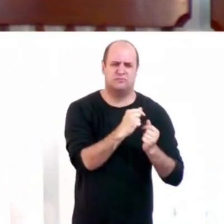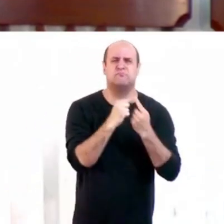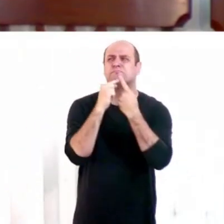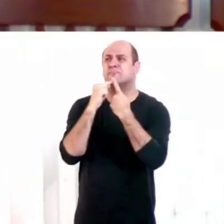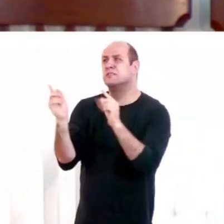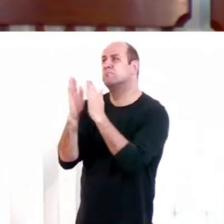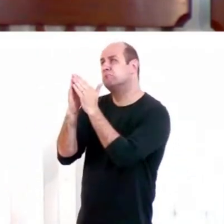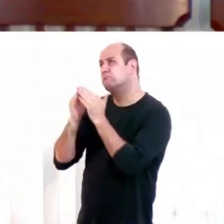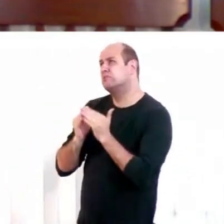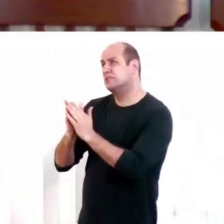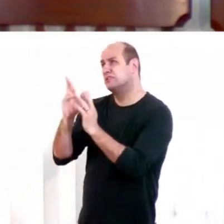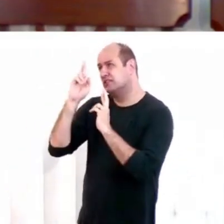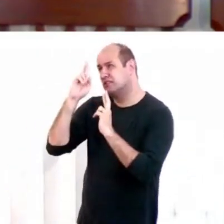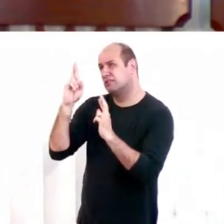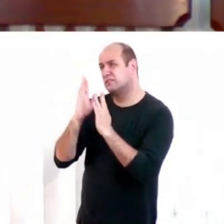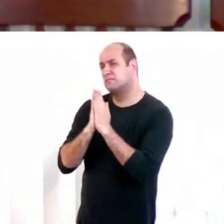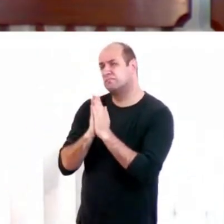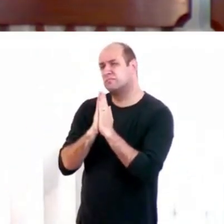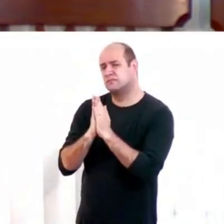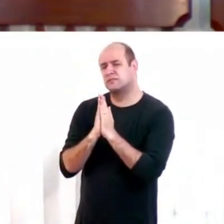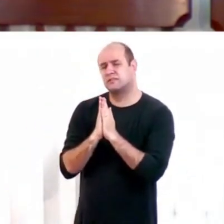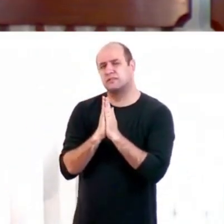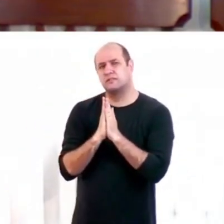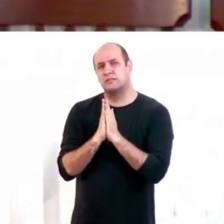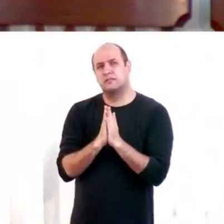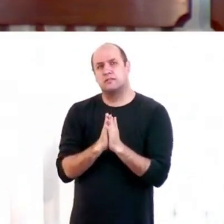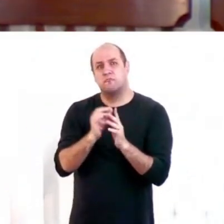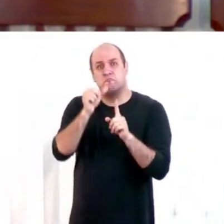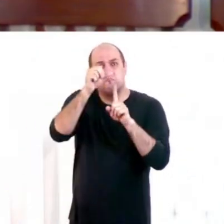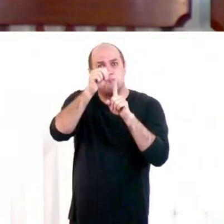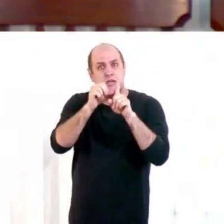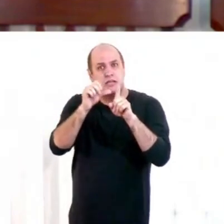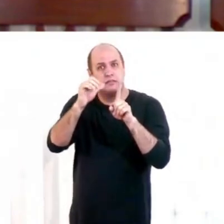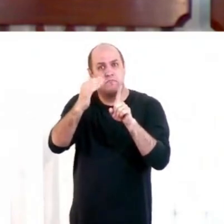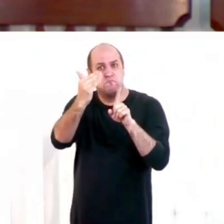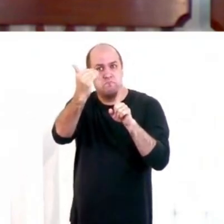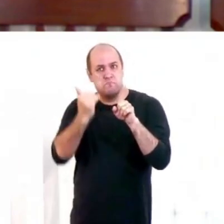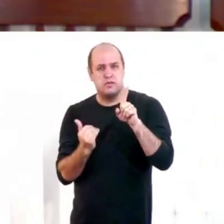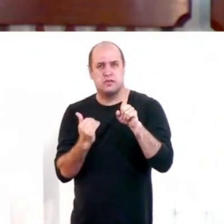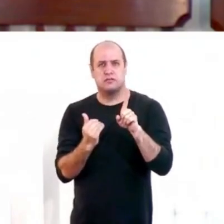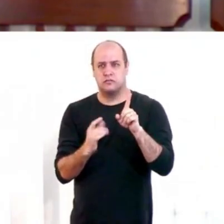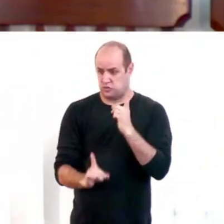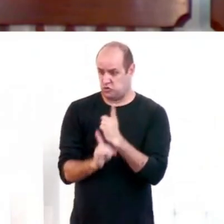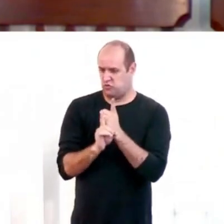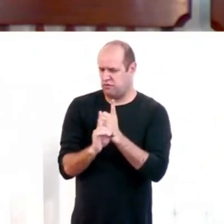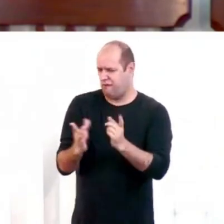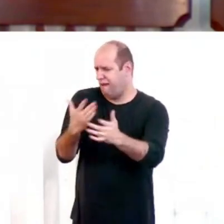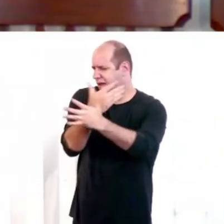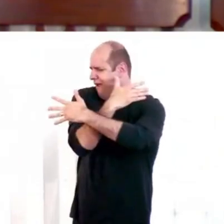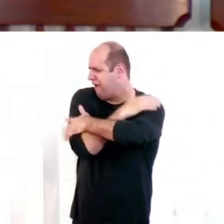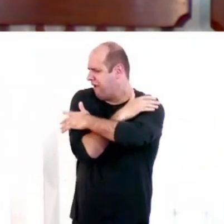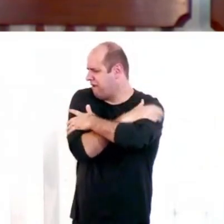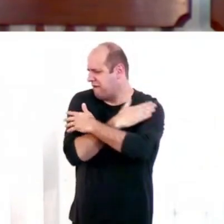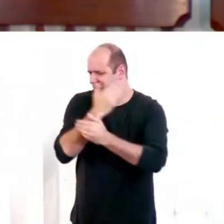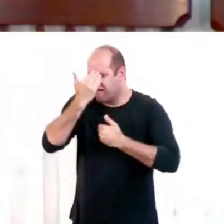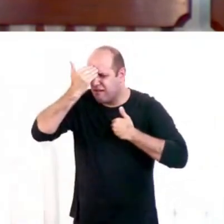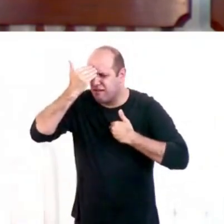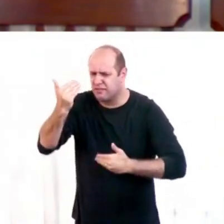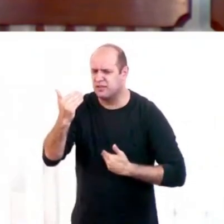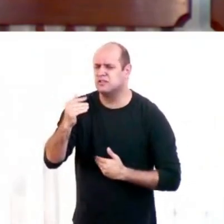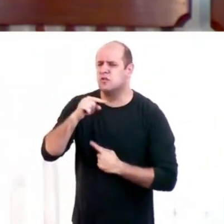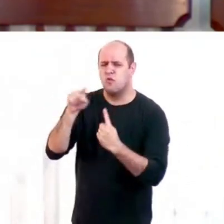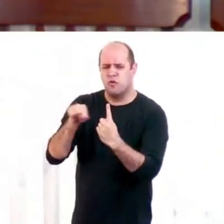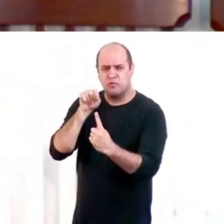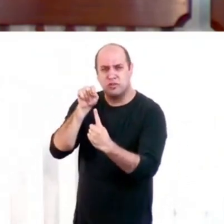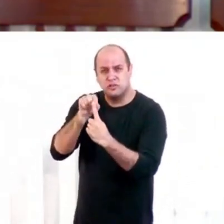deles não durou 30 dias, então a gente tem um encontro, eles nos abraçam, agradecem e falam: é por causa de vocês,